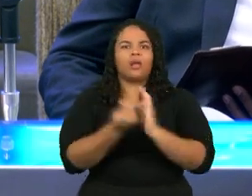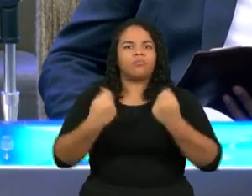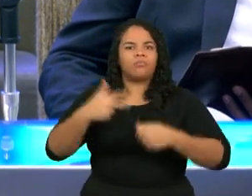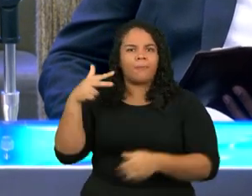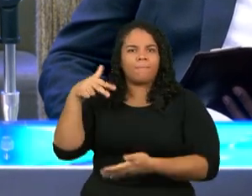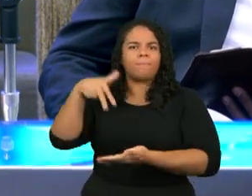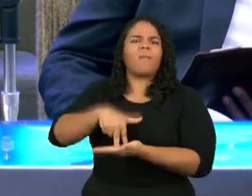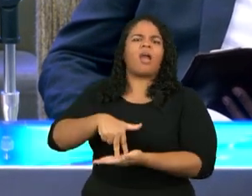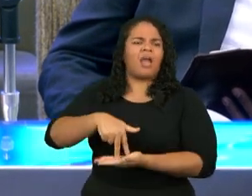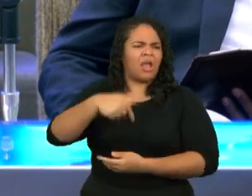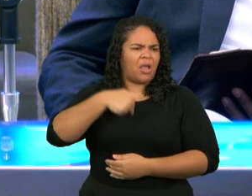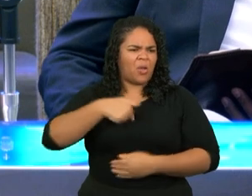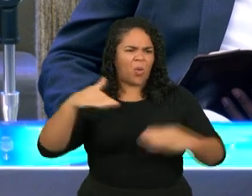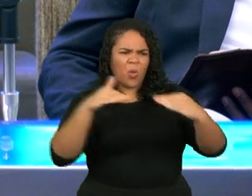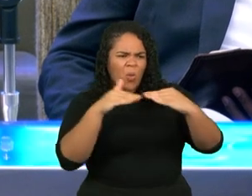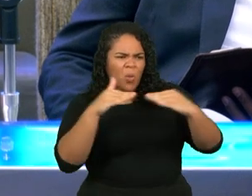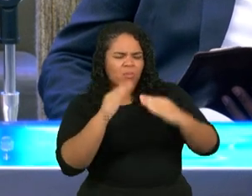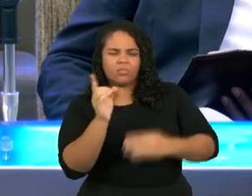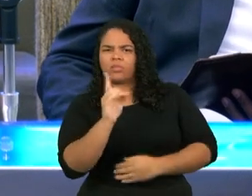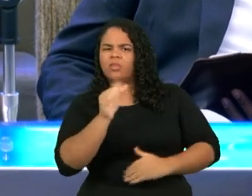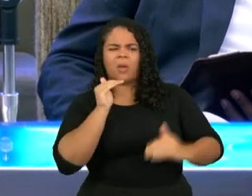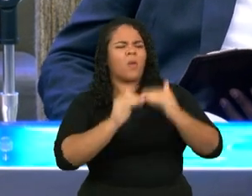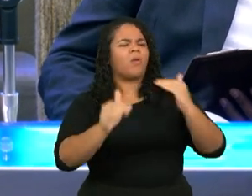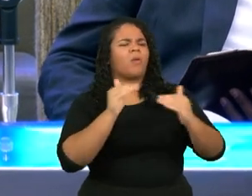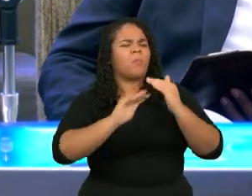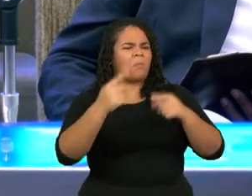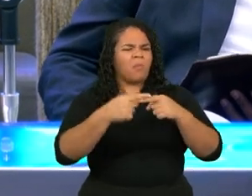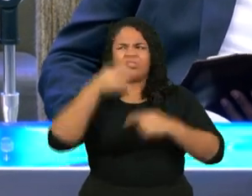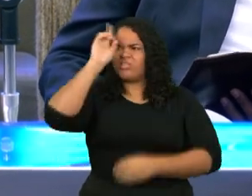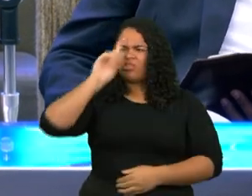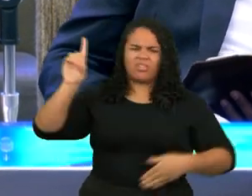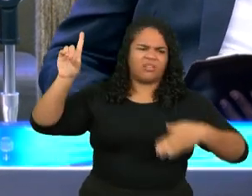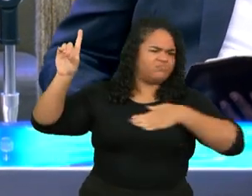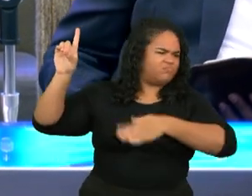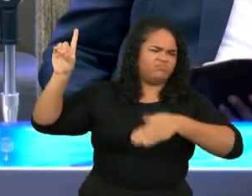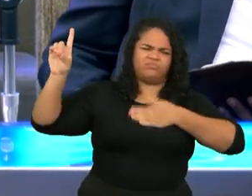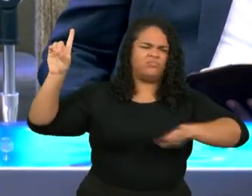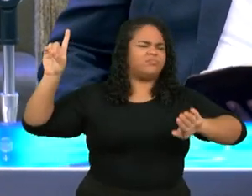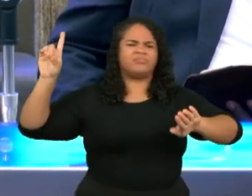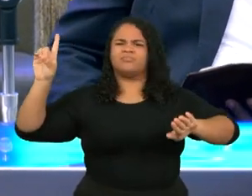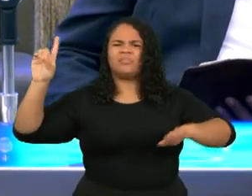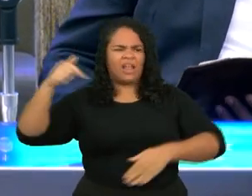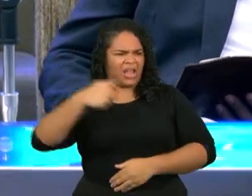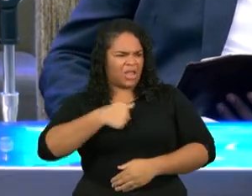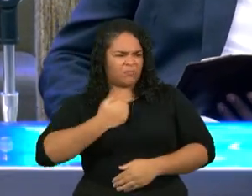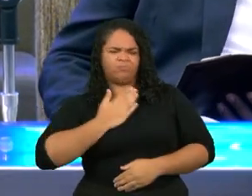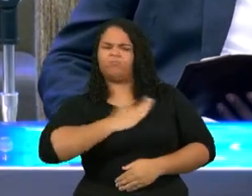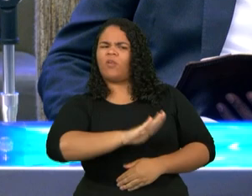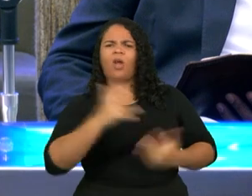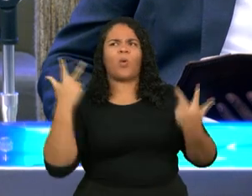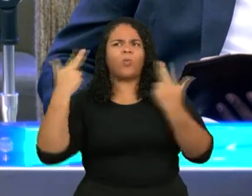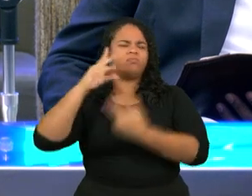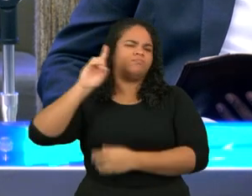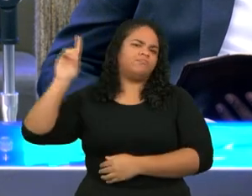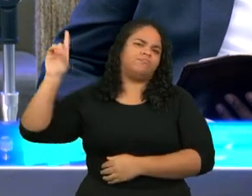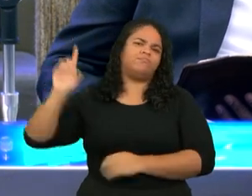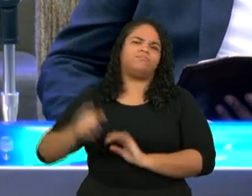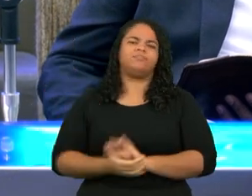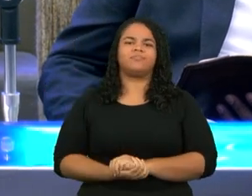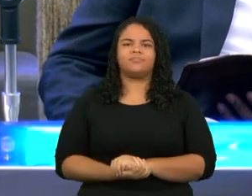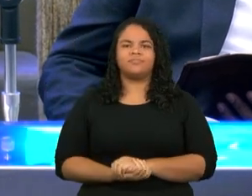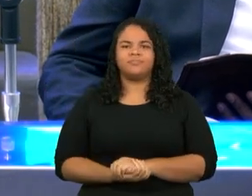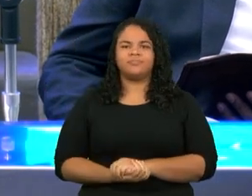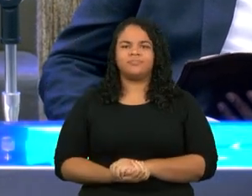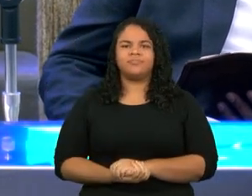sou de acordo porque não é agradável a Deus não é agradável a Deus diz